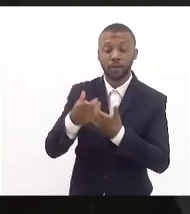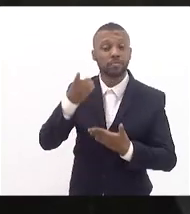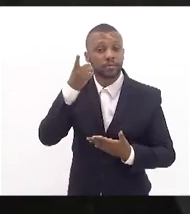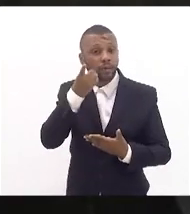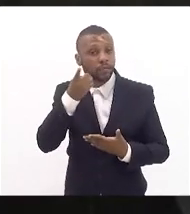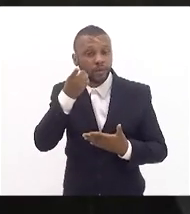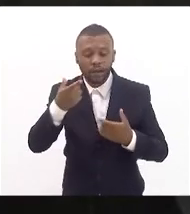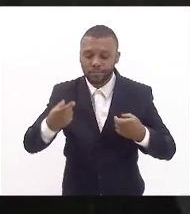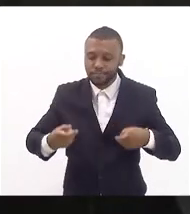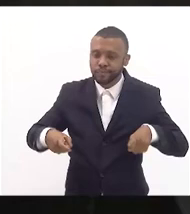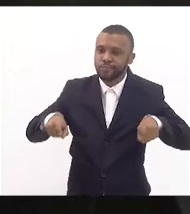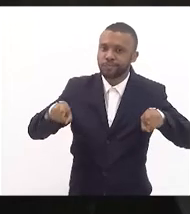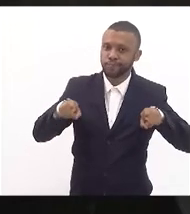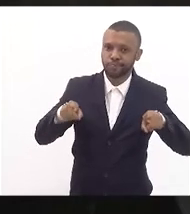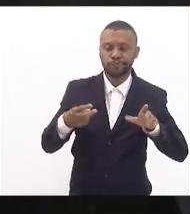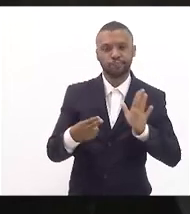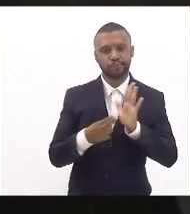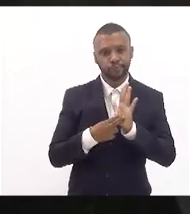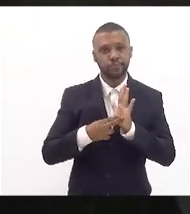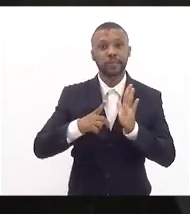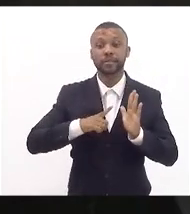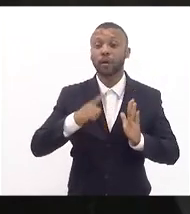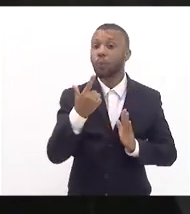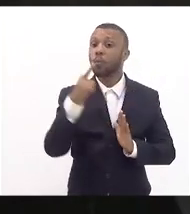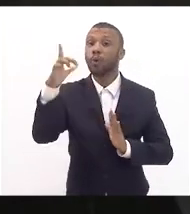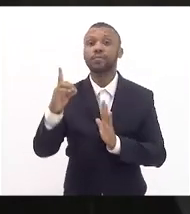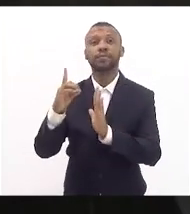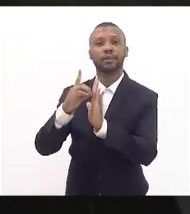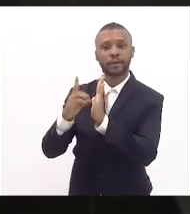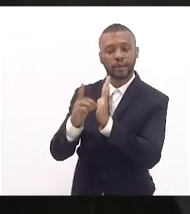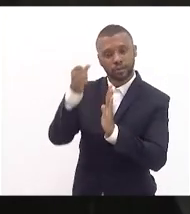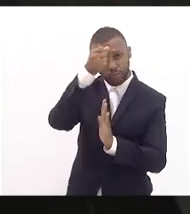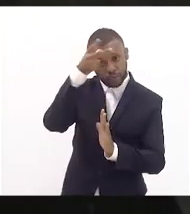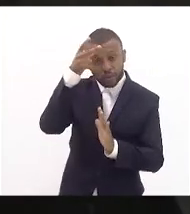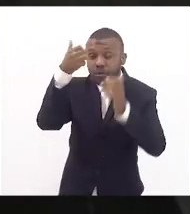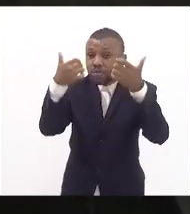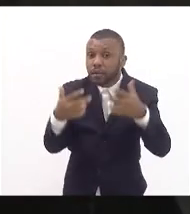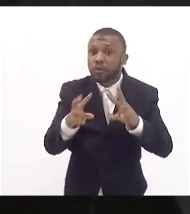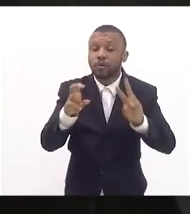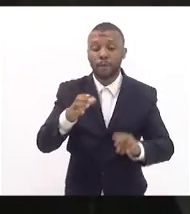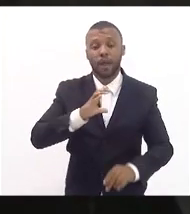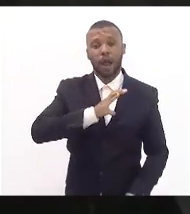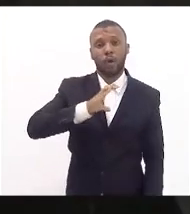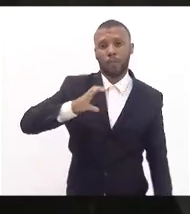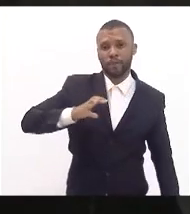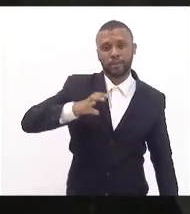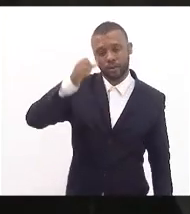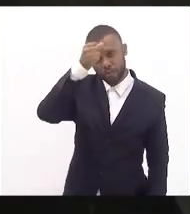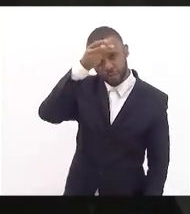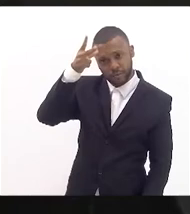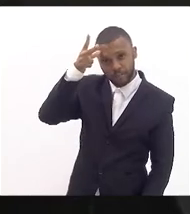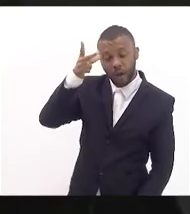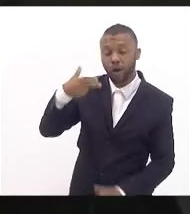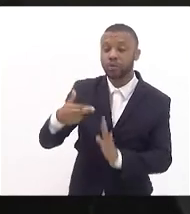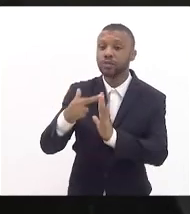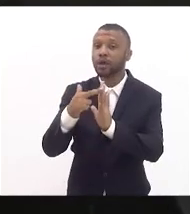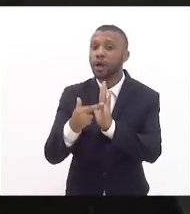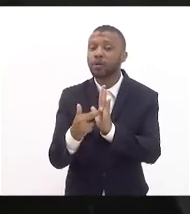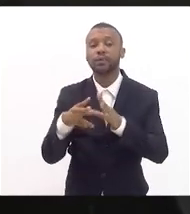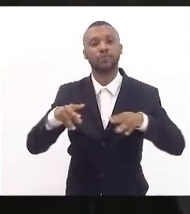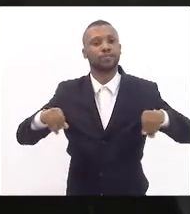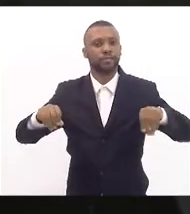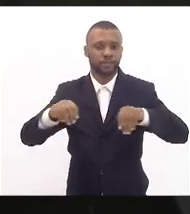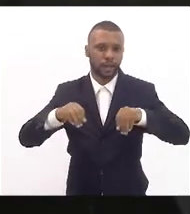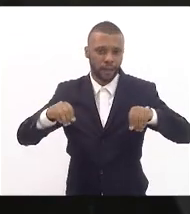o meu mandato, outro decreto municipal falando da Comissão Municipal de Regularização Fundiária,